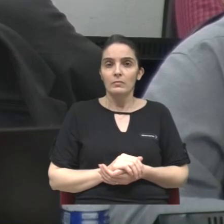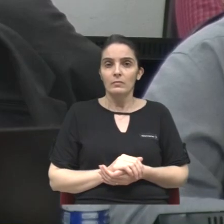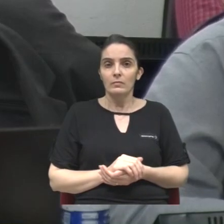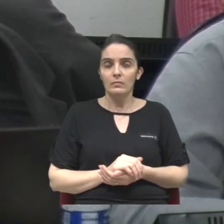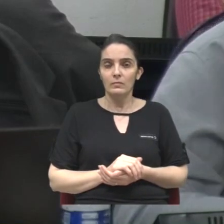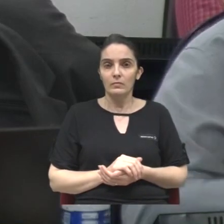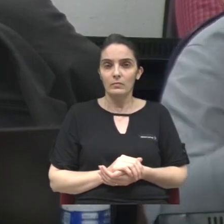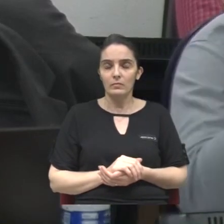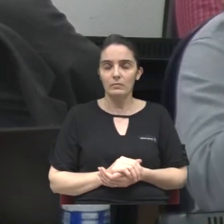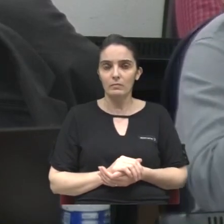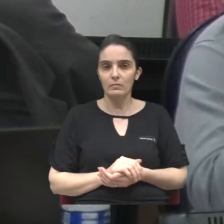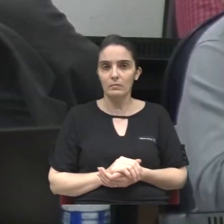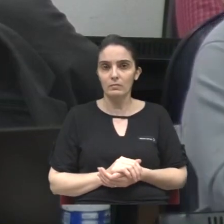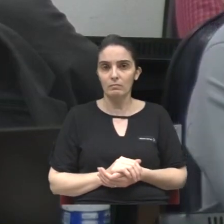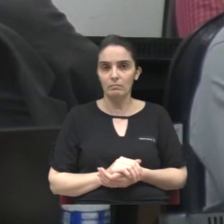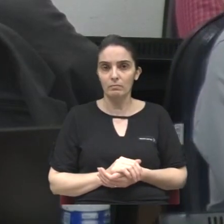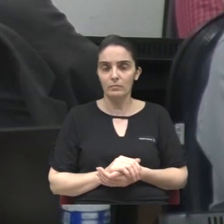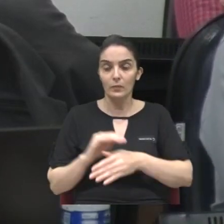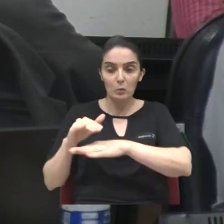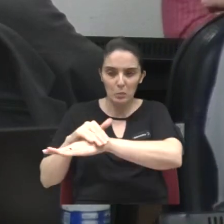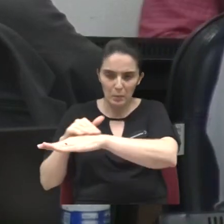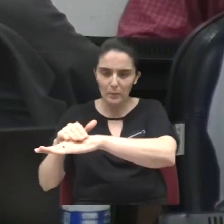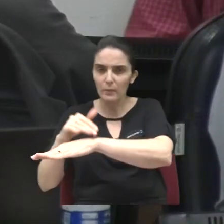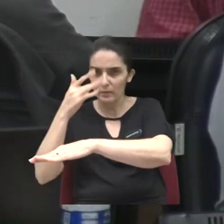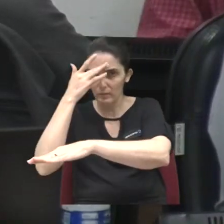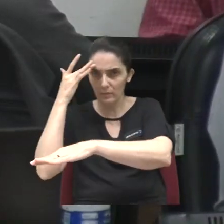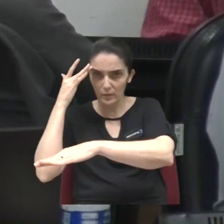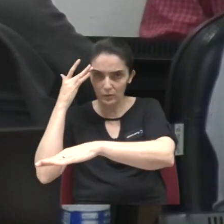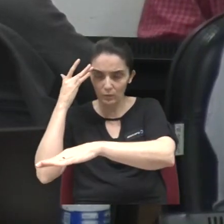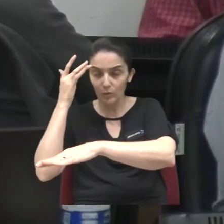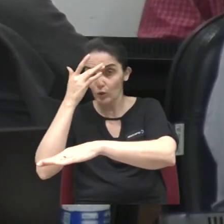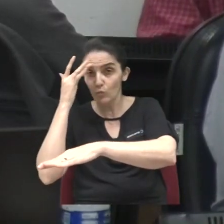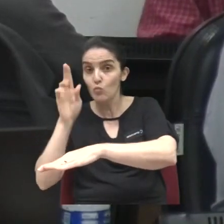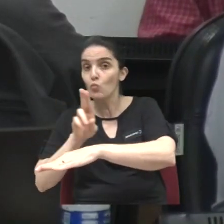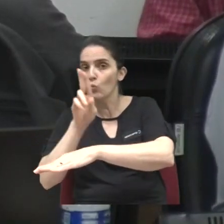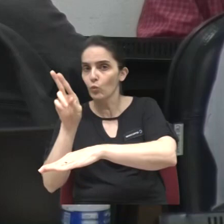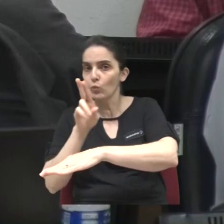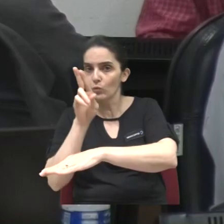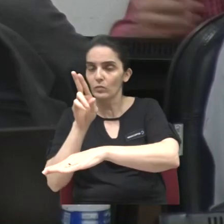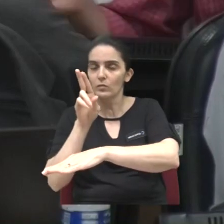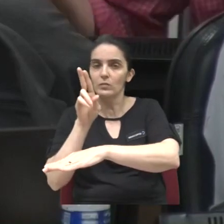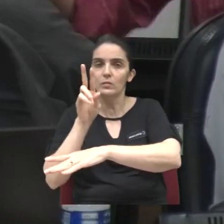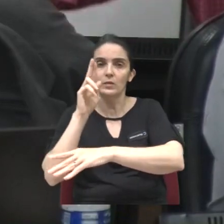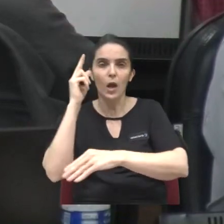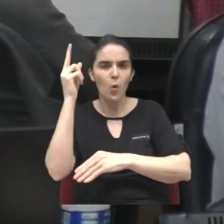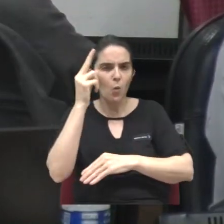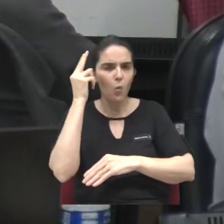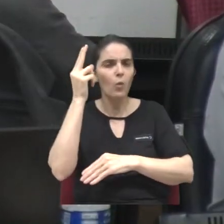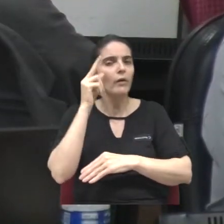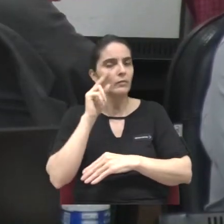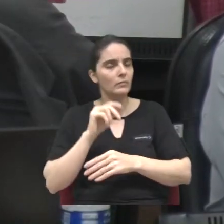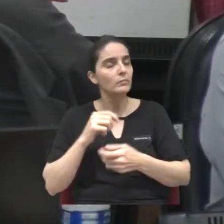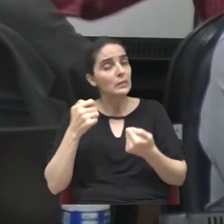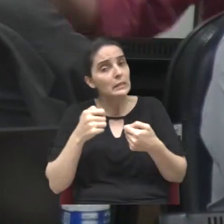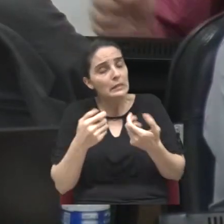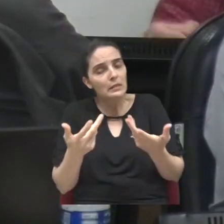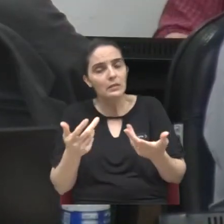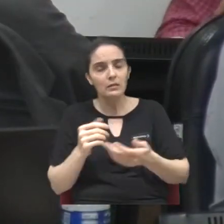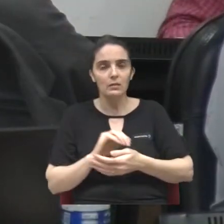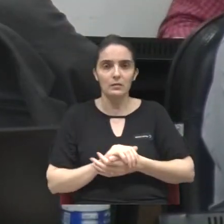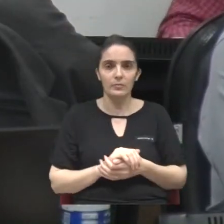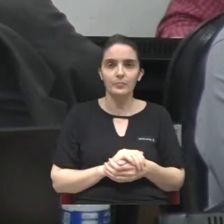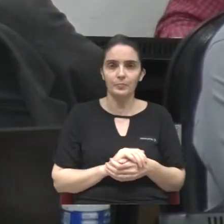pessoas que utilizam do transporte, se utilizam das ambulâncias, com relação, né,